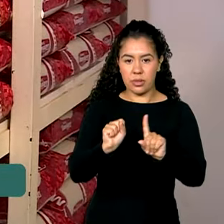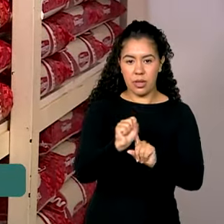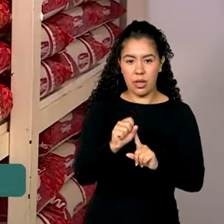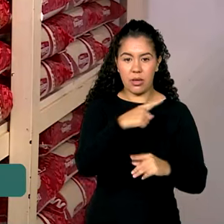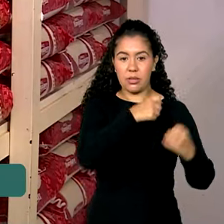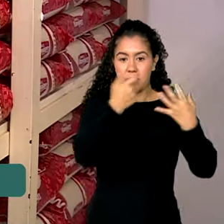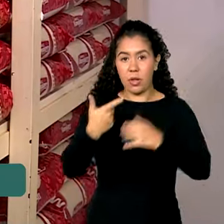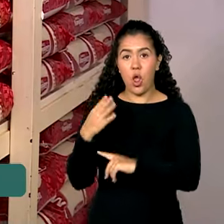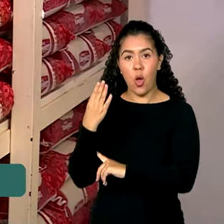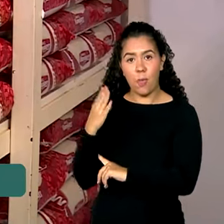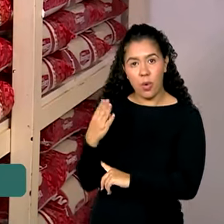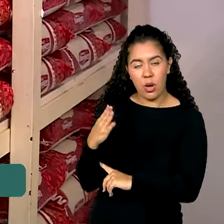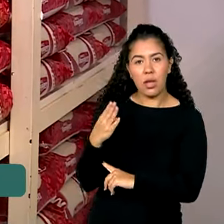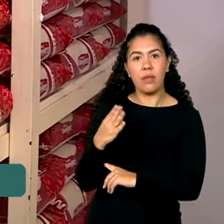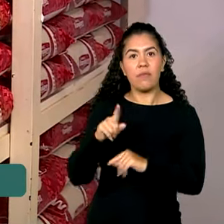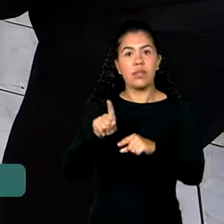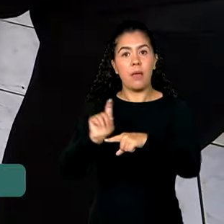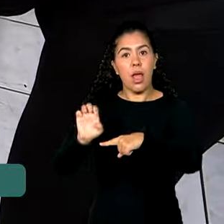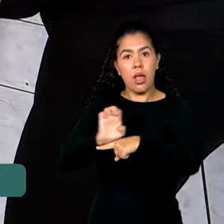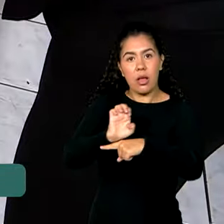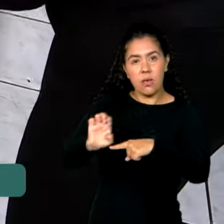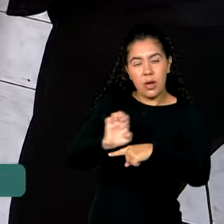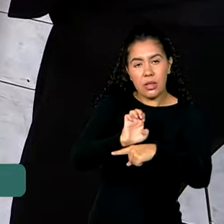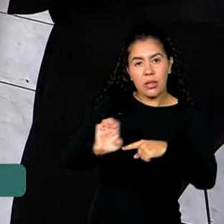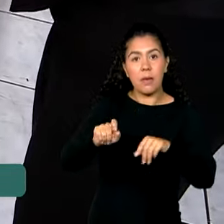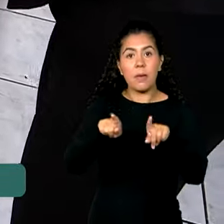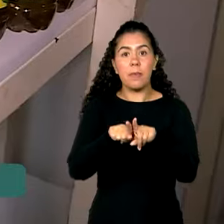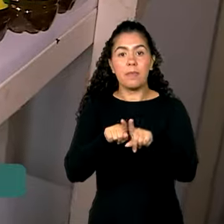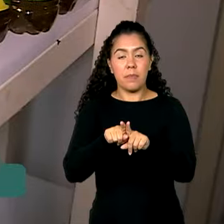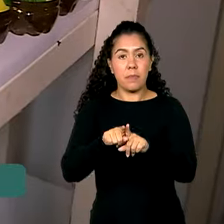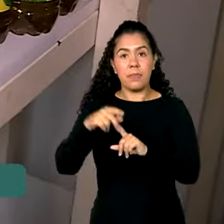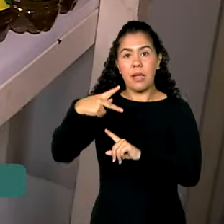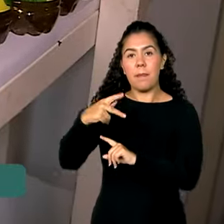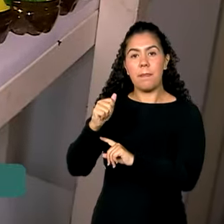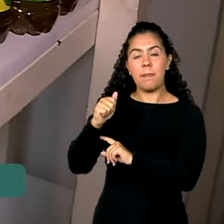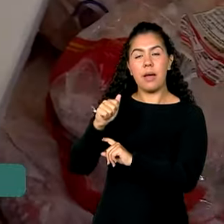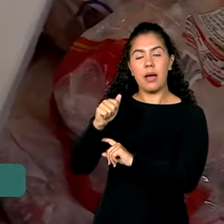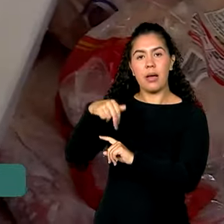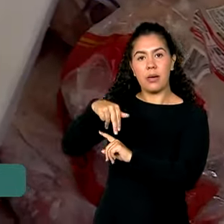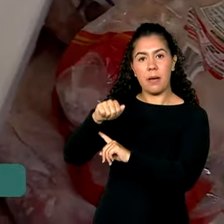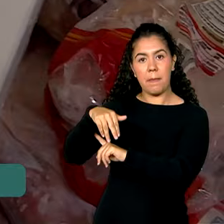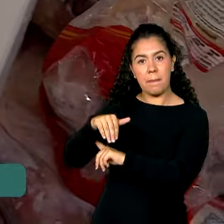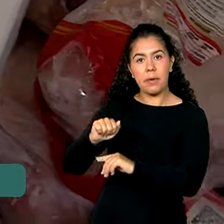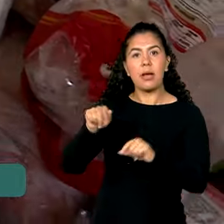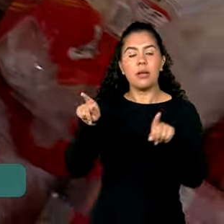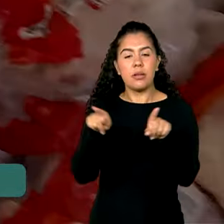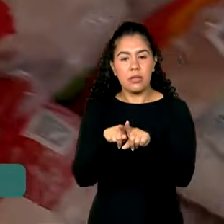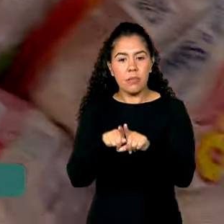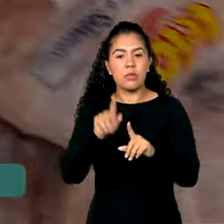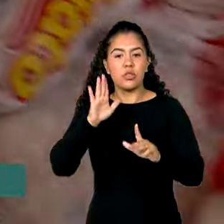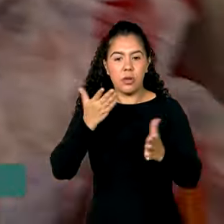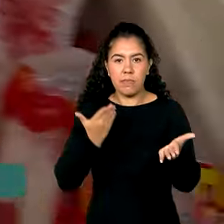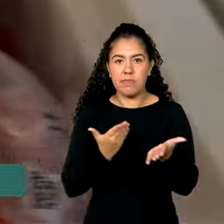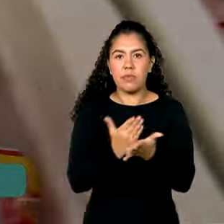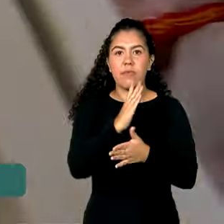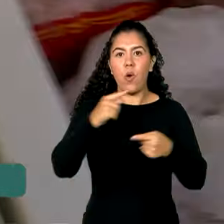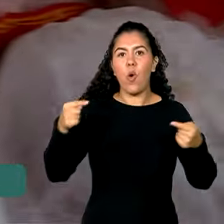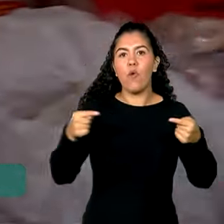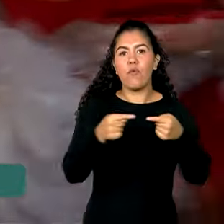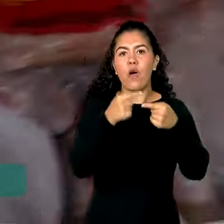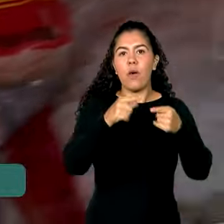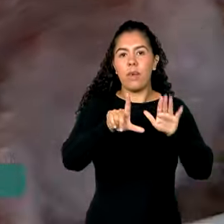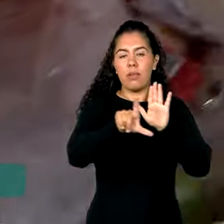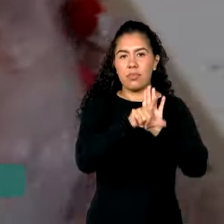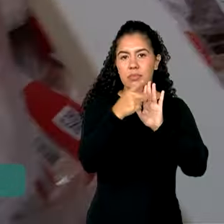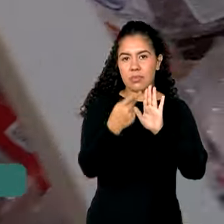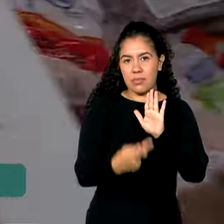Bolívia, Equador, Guatemala, Honduras, Panamá e Paraguai já aprovaram leis com base na legislação brasileira, que se